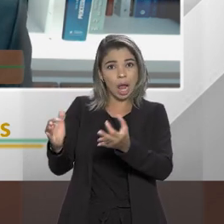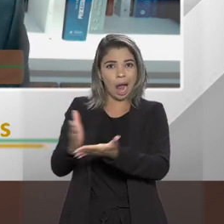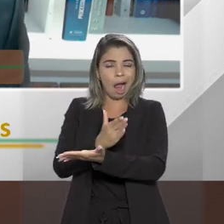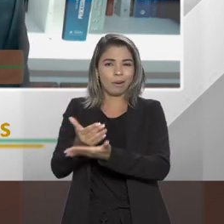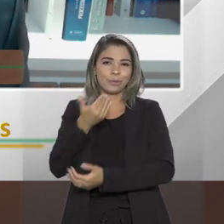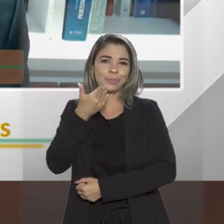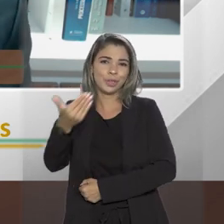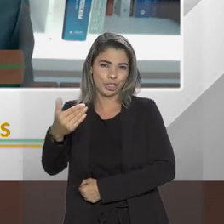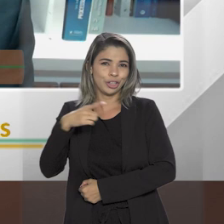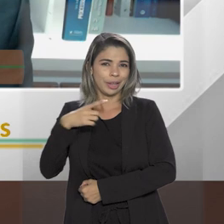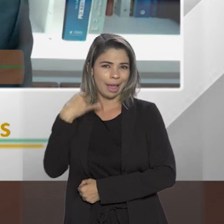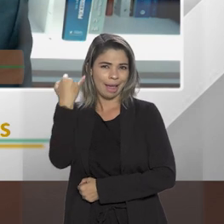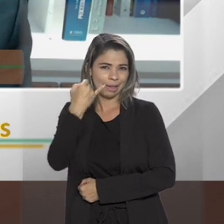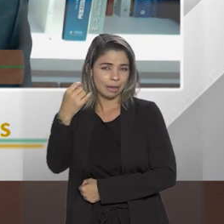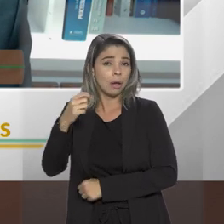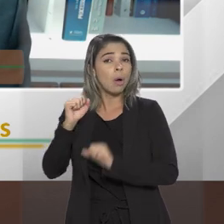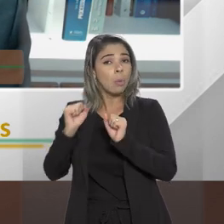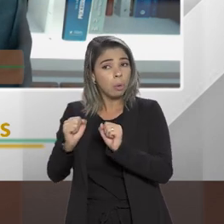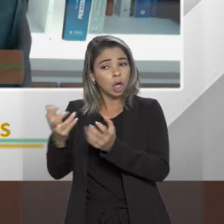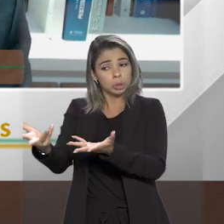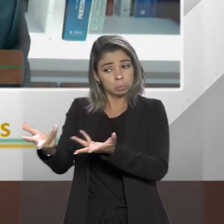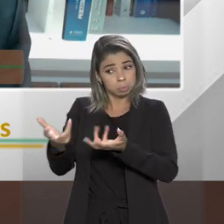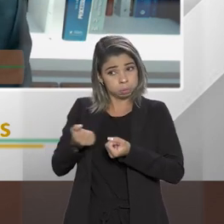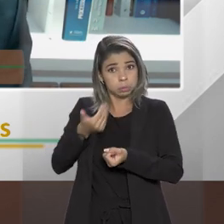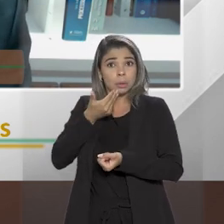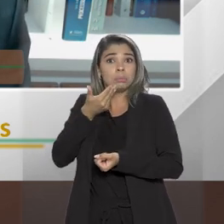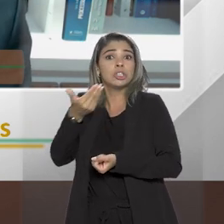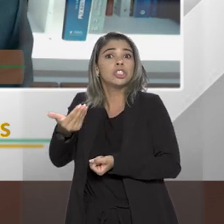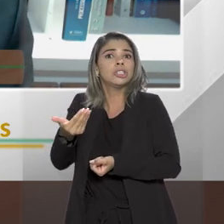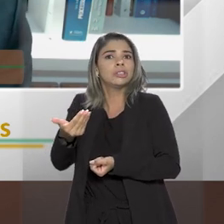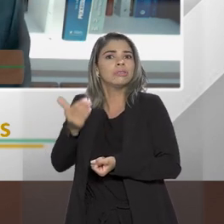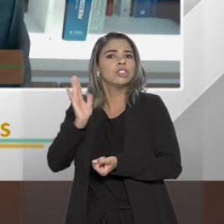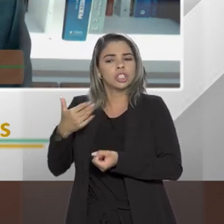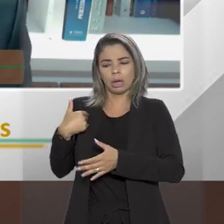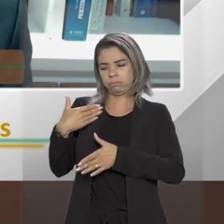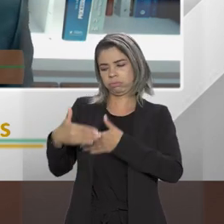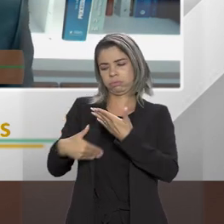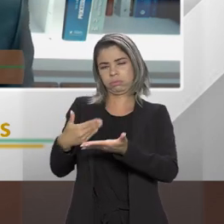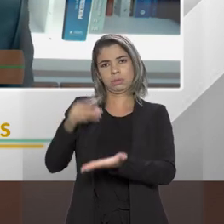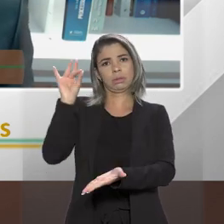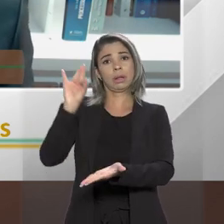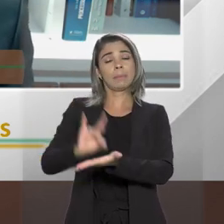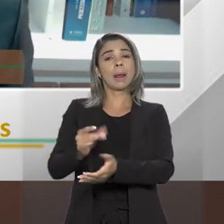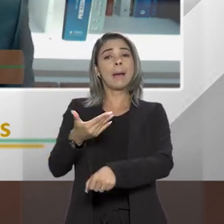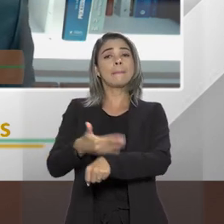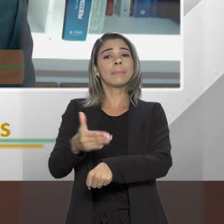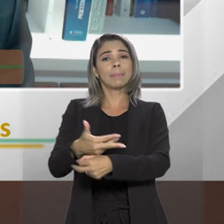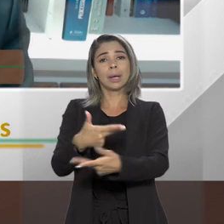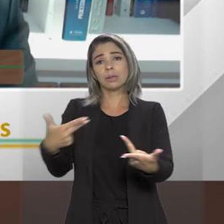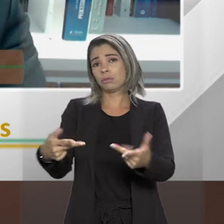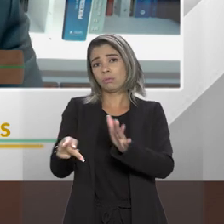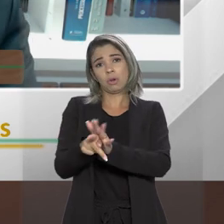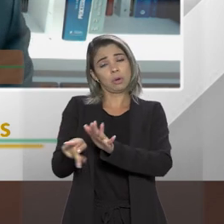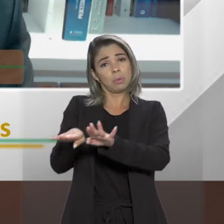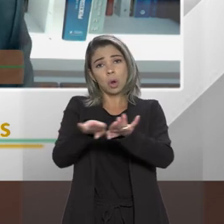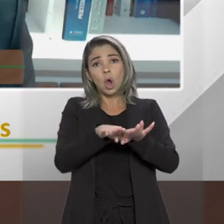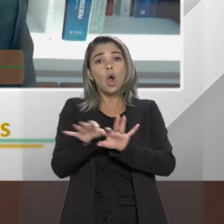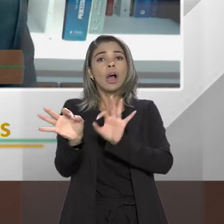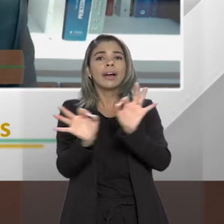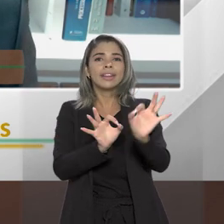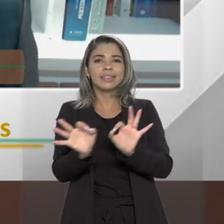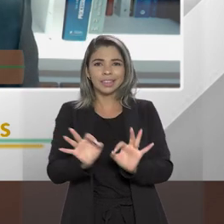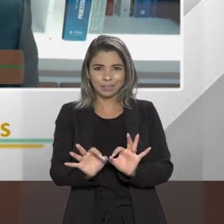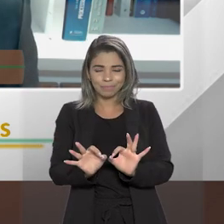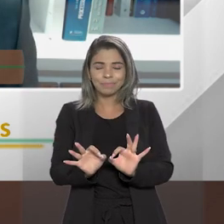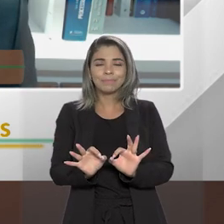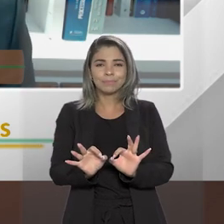na Espanha, ele pode inclusive receber a petição inicial e dar andamento a ela para a prática de atos burocráticos. No segundo